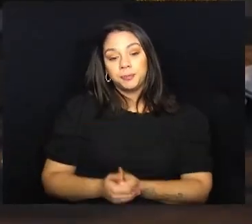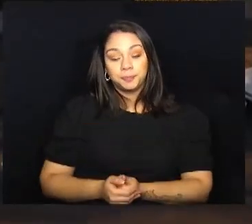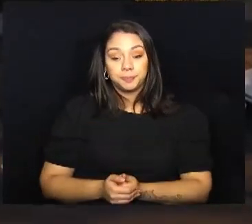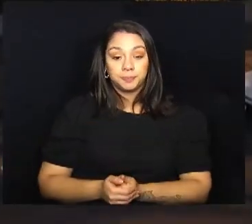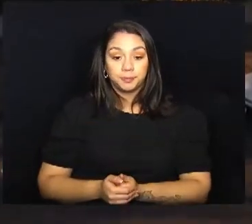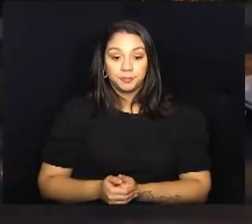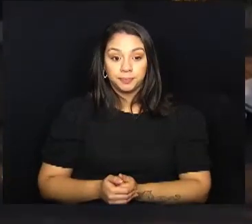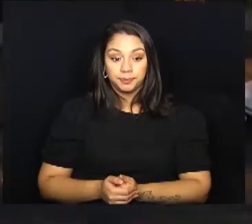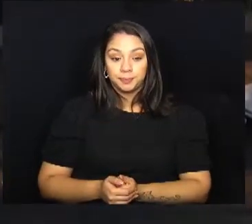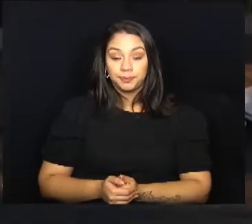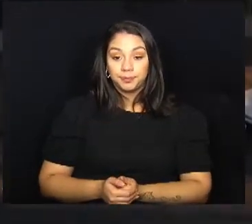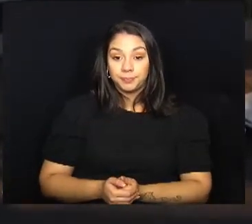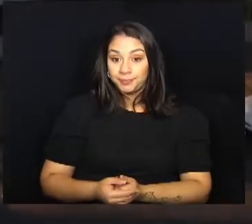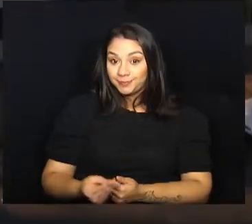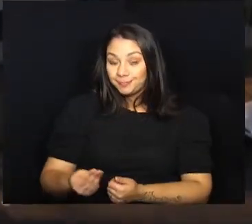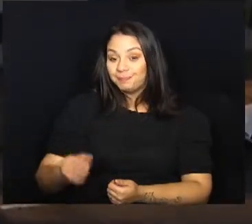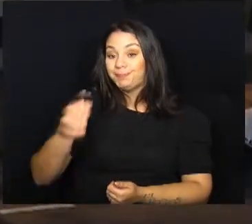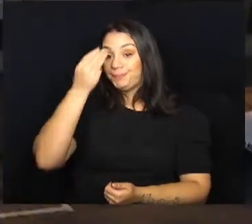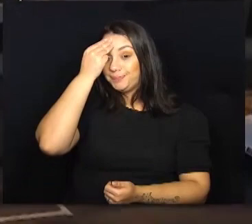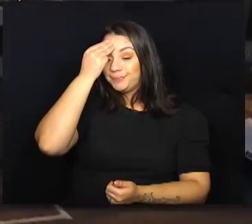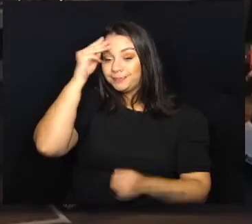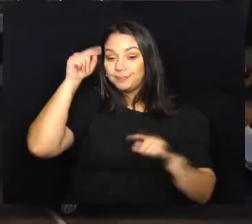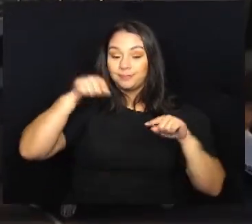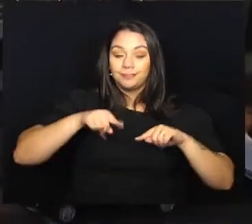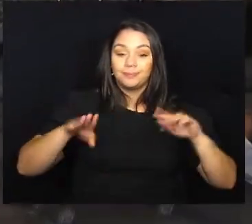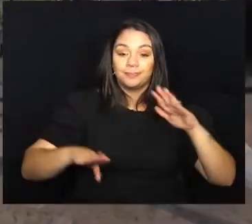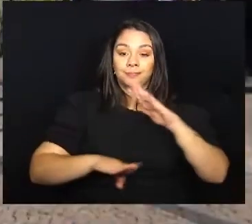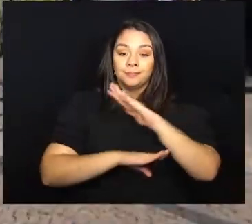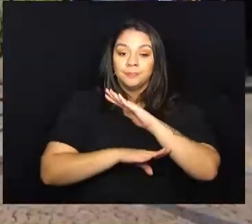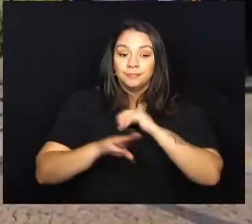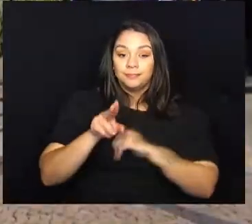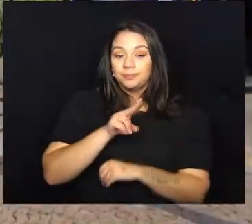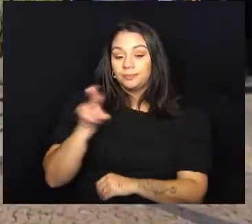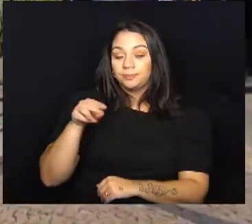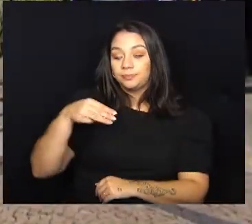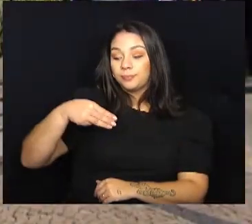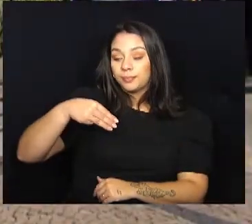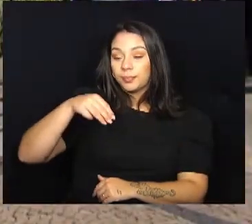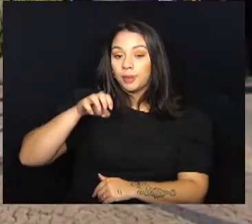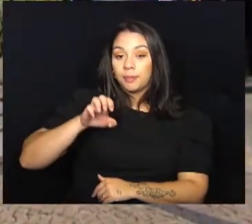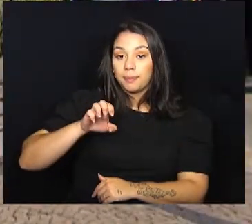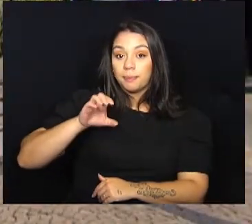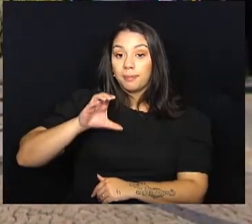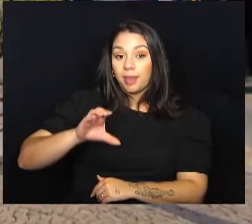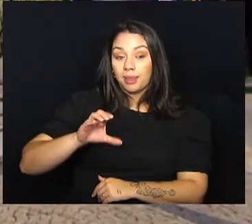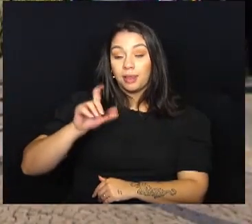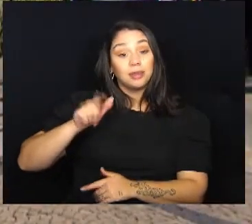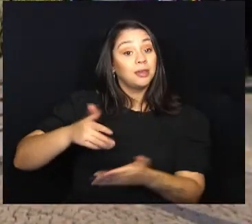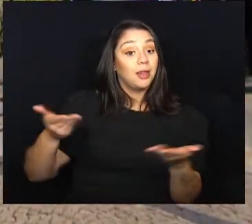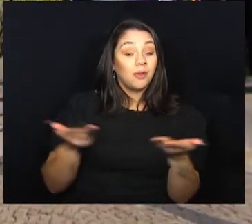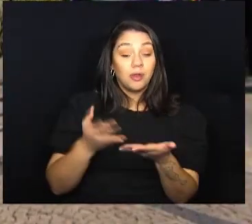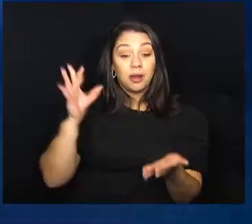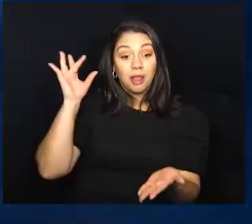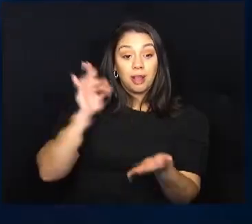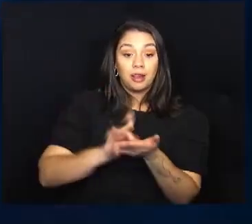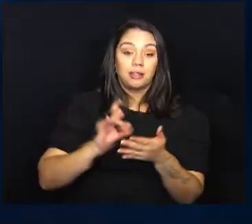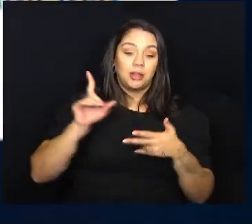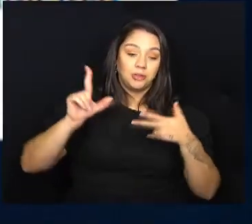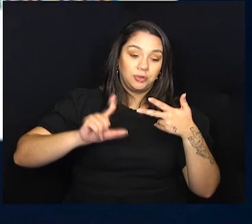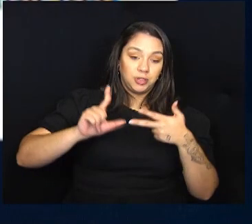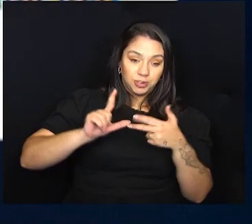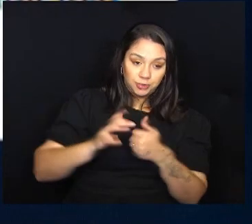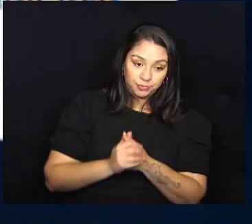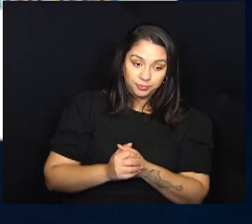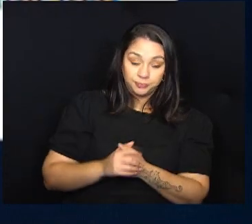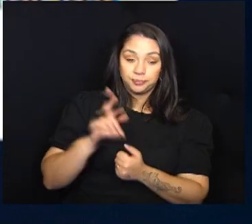O memorial da Câmara de Campinas, chamado de Meca, começa a ser uma realidade no Legislativo.